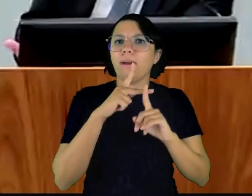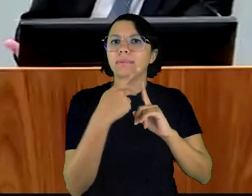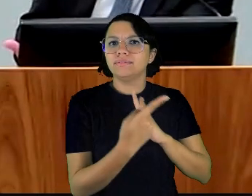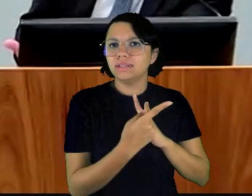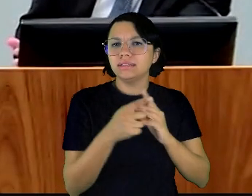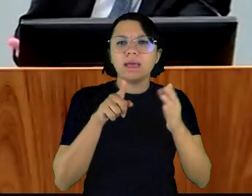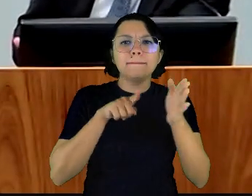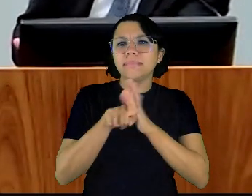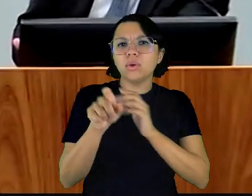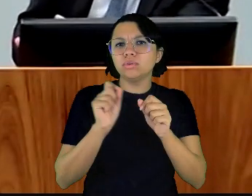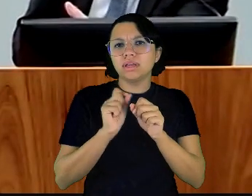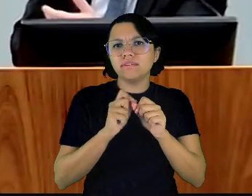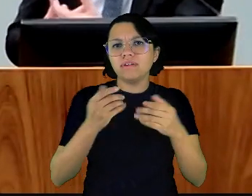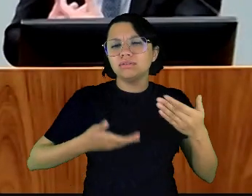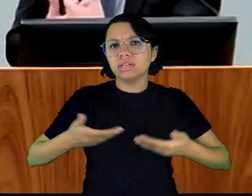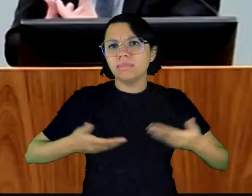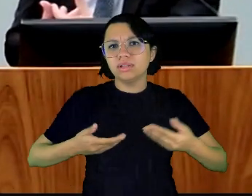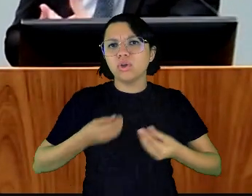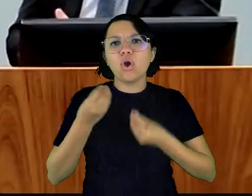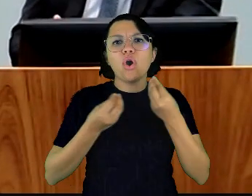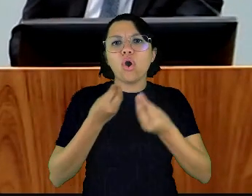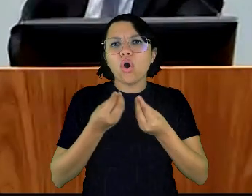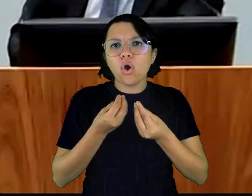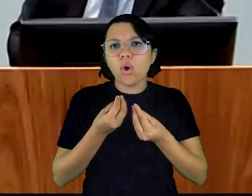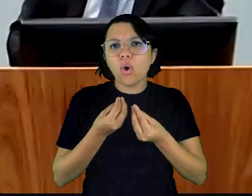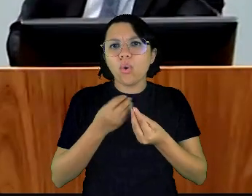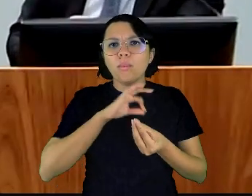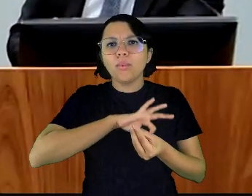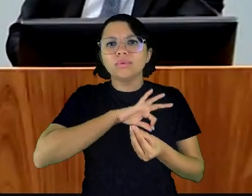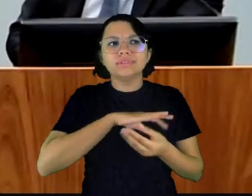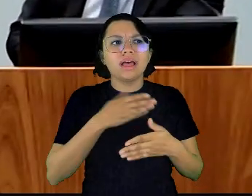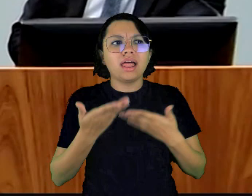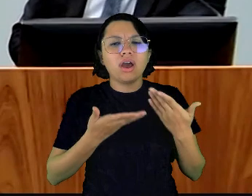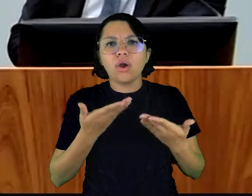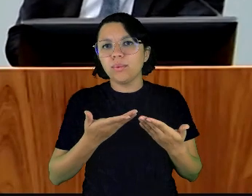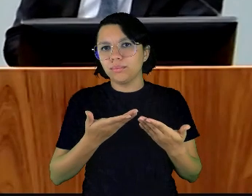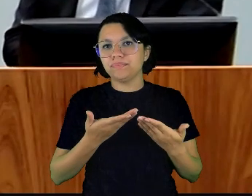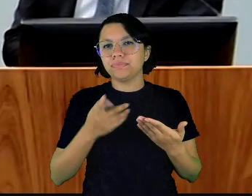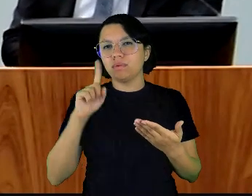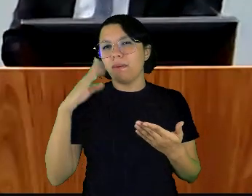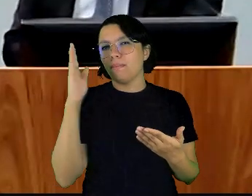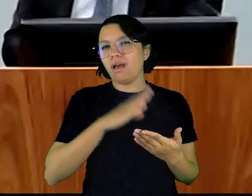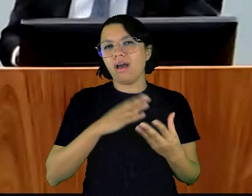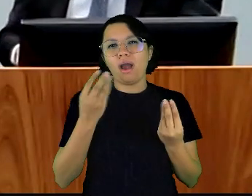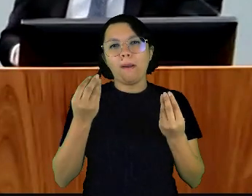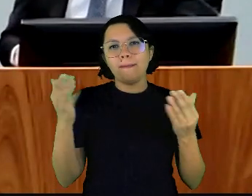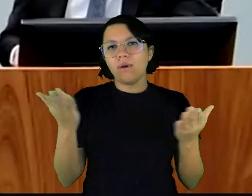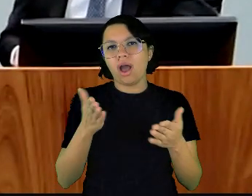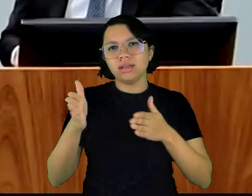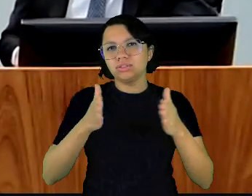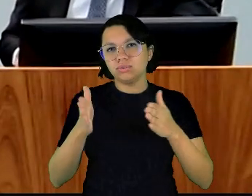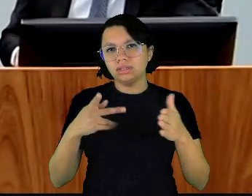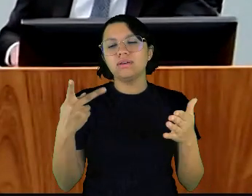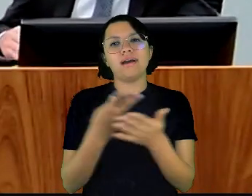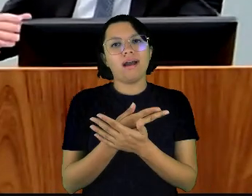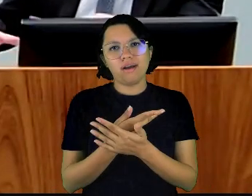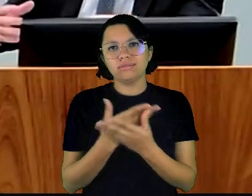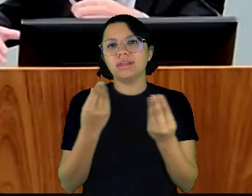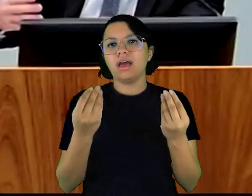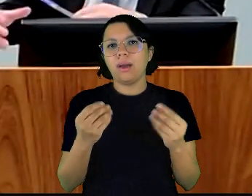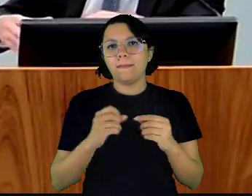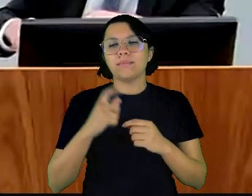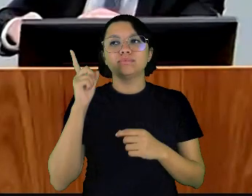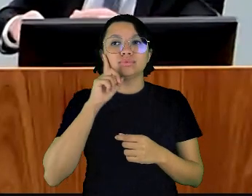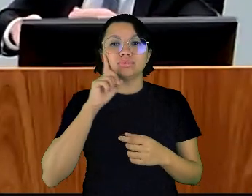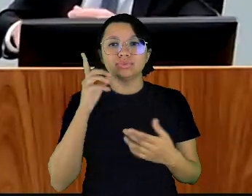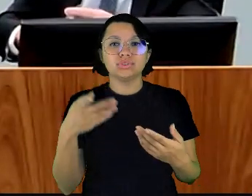que faz o empregador. Como que eu vou ter que pagar salário? Né? Então é muito cruel essa situação que acaba acontecendo no âmbito do